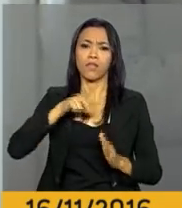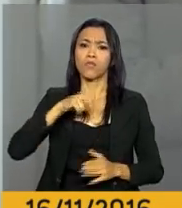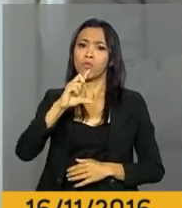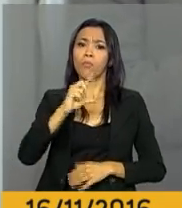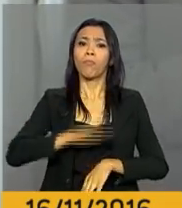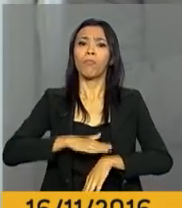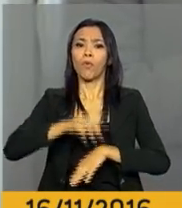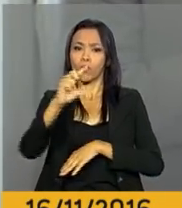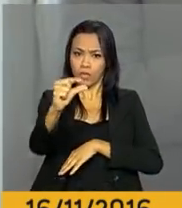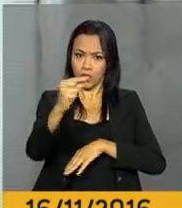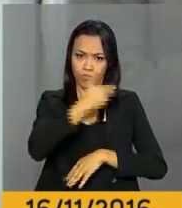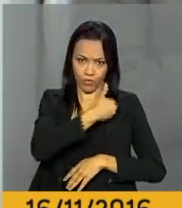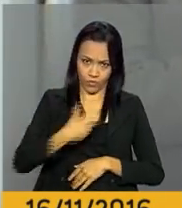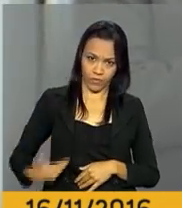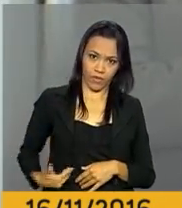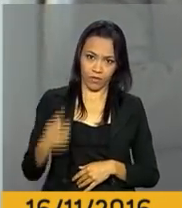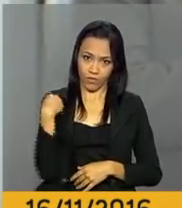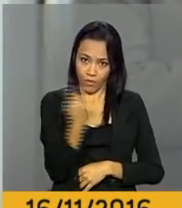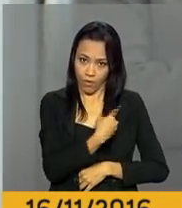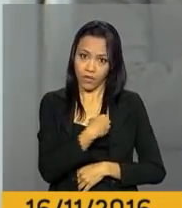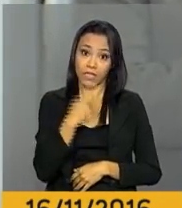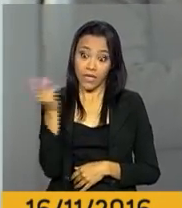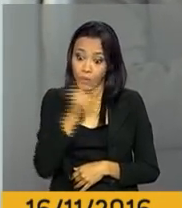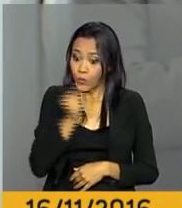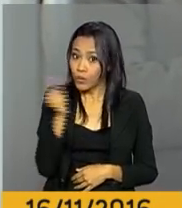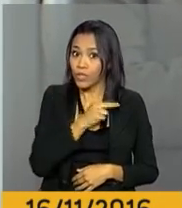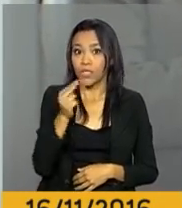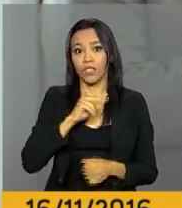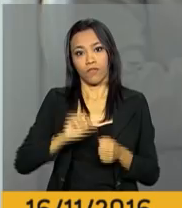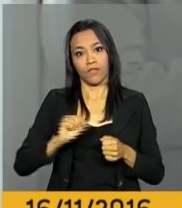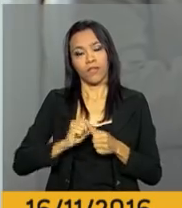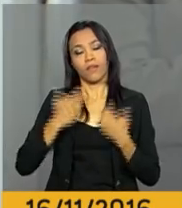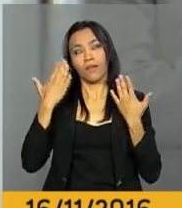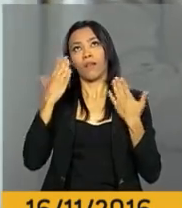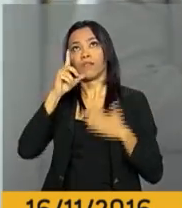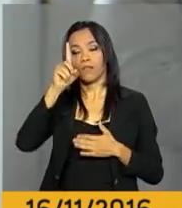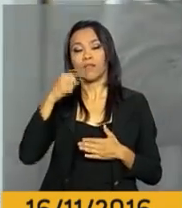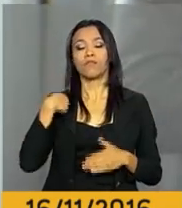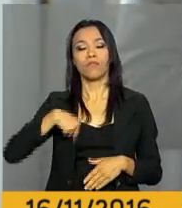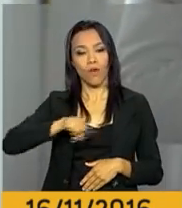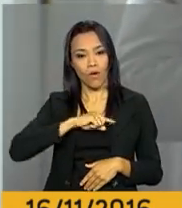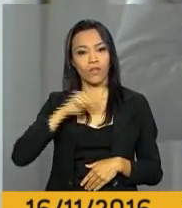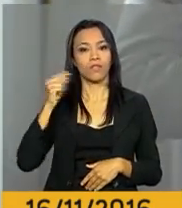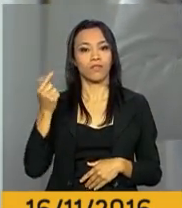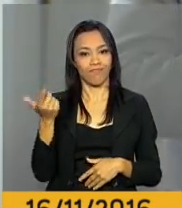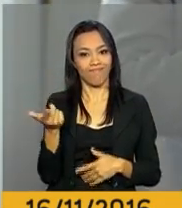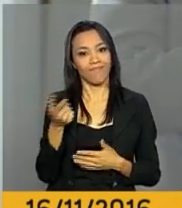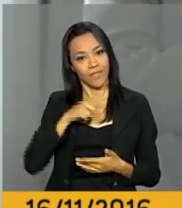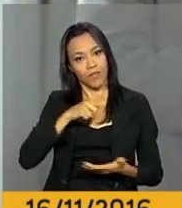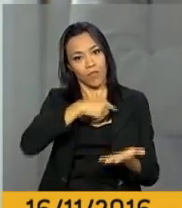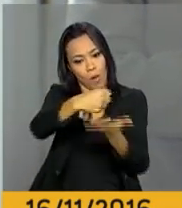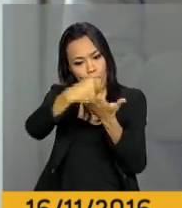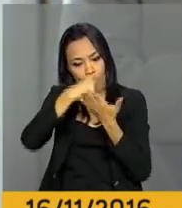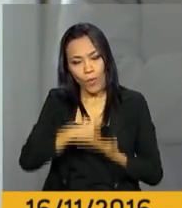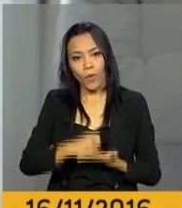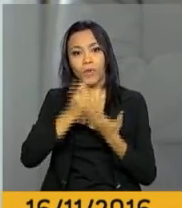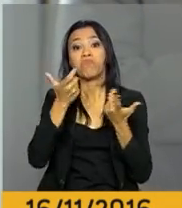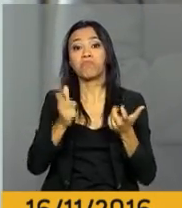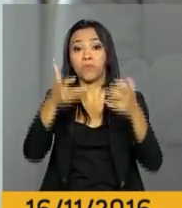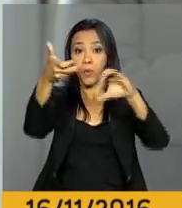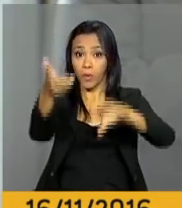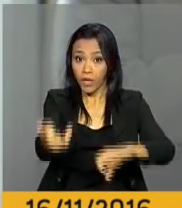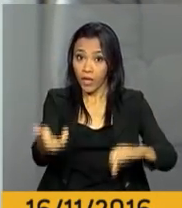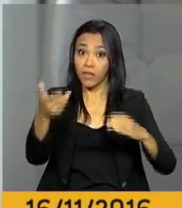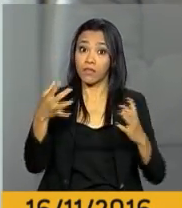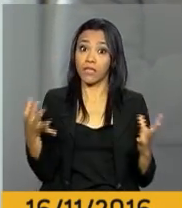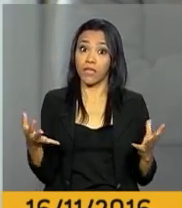de governo. E, portanto, nós precisamos fazer isso rapidamente. E, graças a Deus, nós temos tido, volto a dizer, um apoio extraordinário do Congresso Nacional,